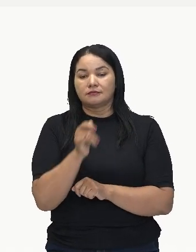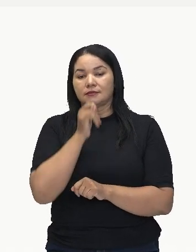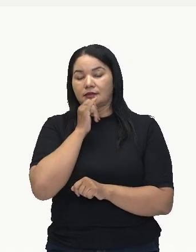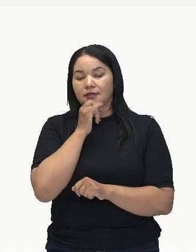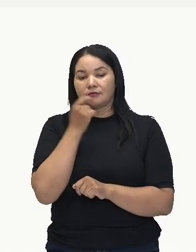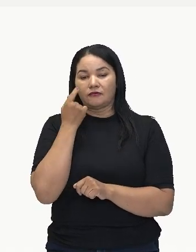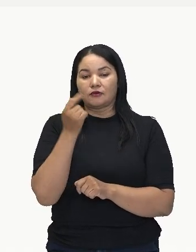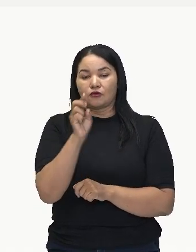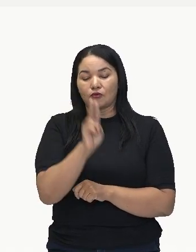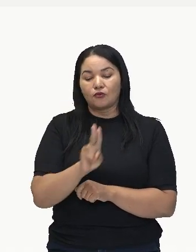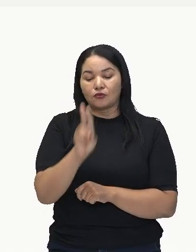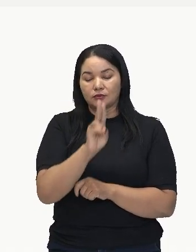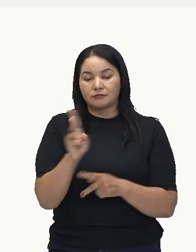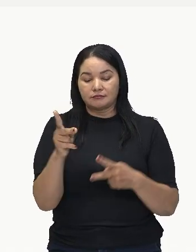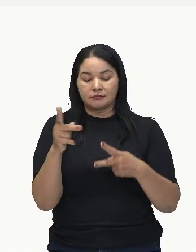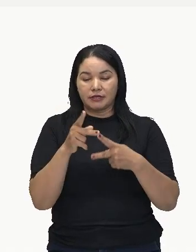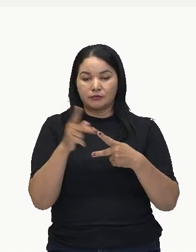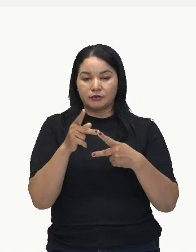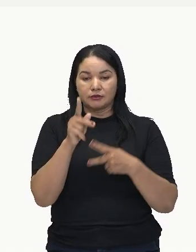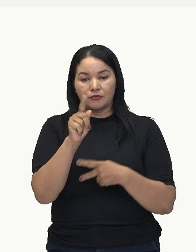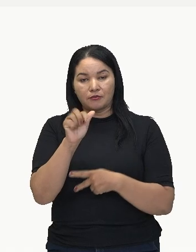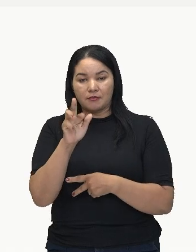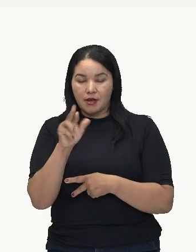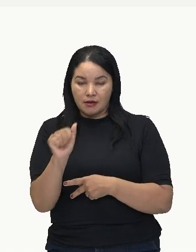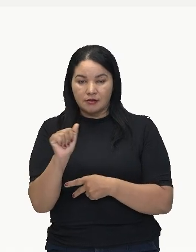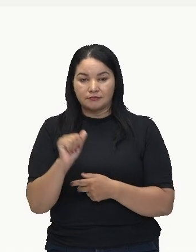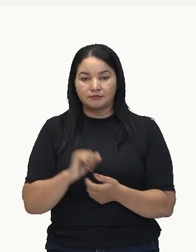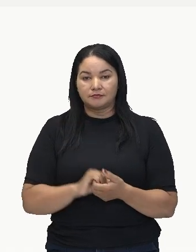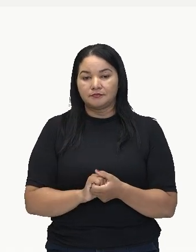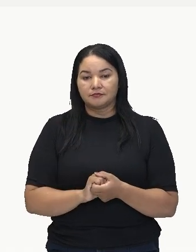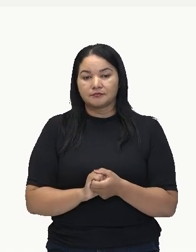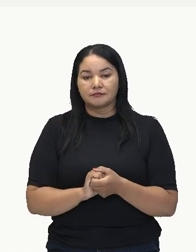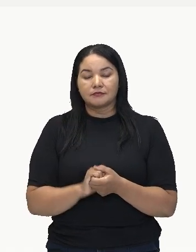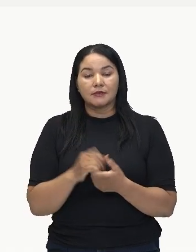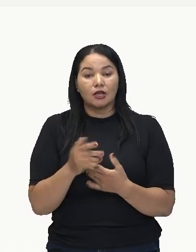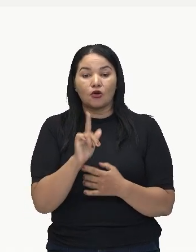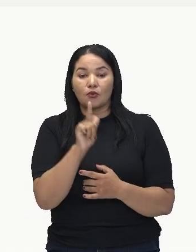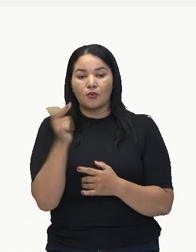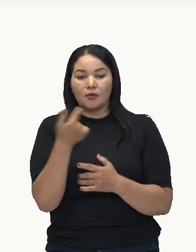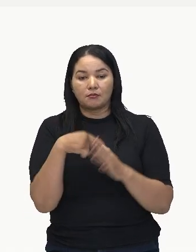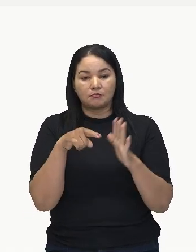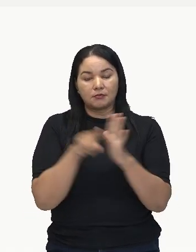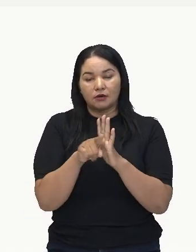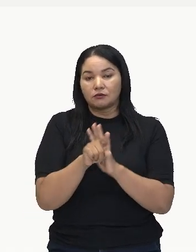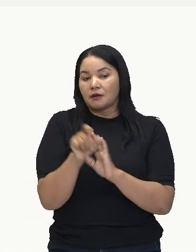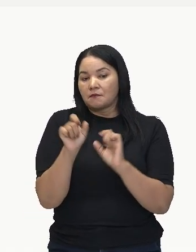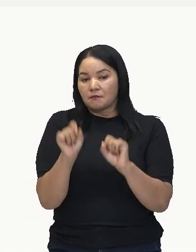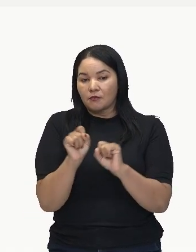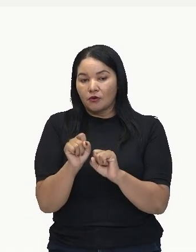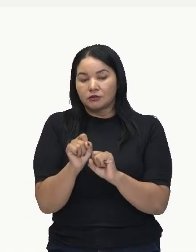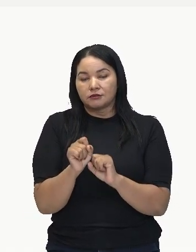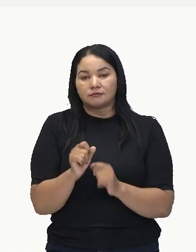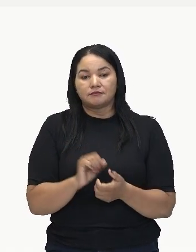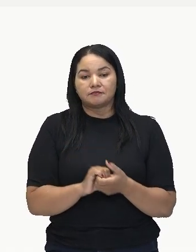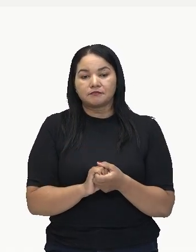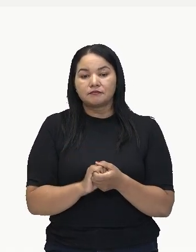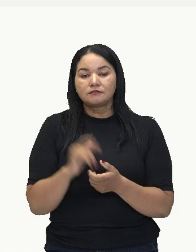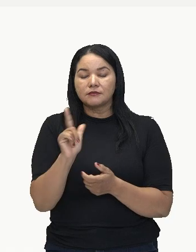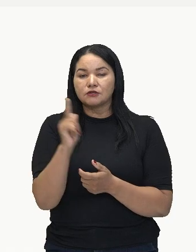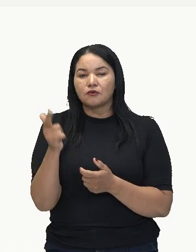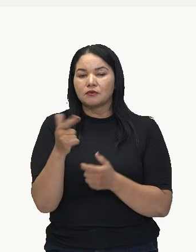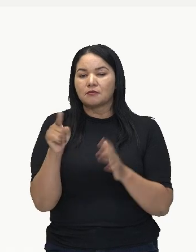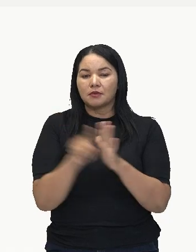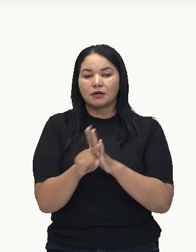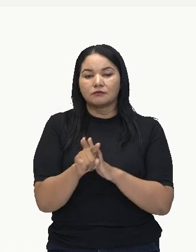fazer uso de uma preposição. Aí vamos fazer a perguntinha. Aqui diz que a pergunta pode ser a quem ou para quem. Para